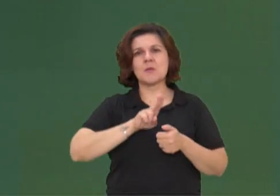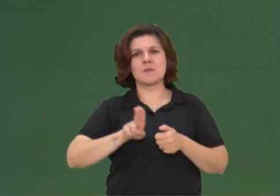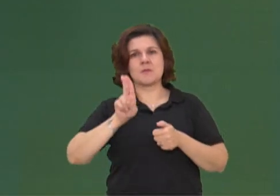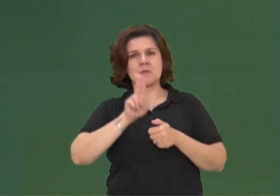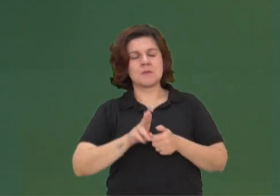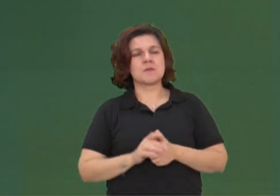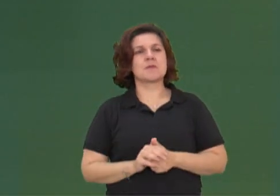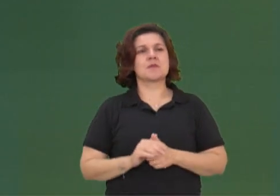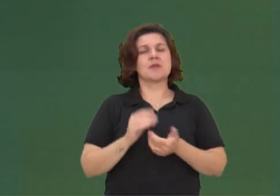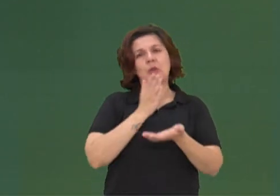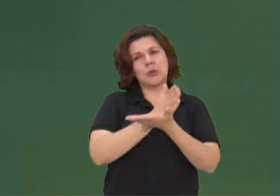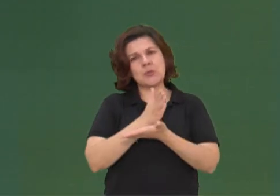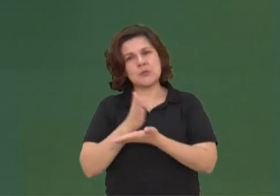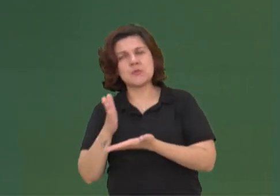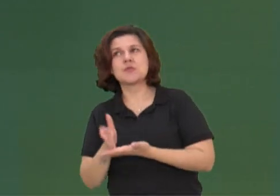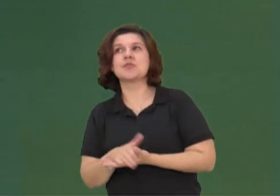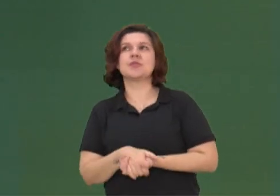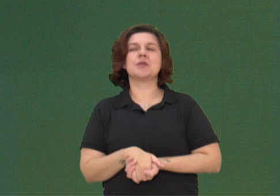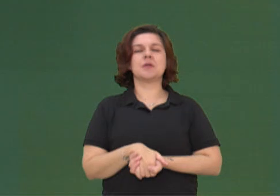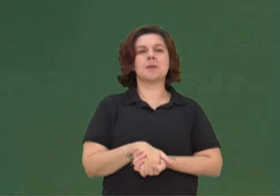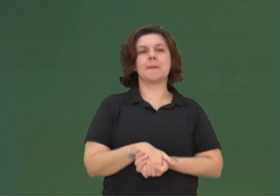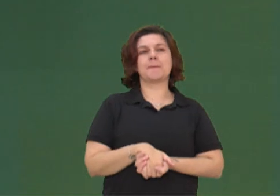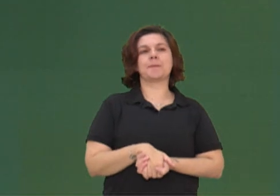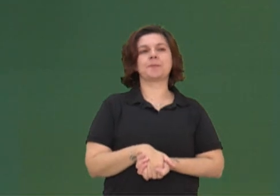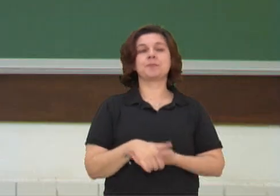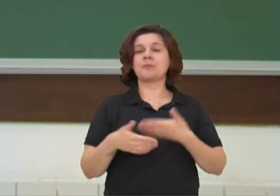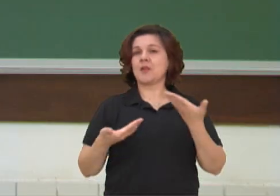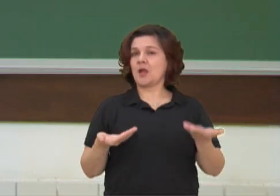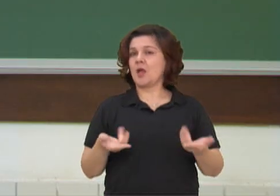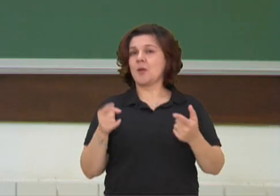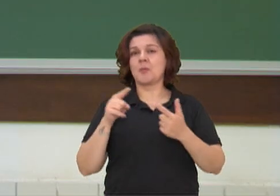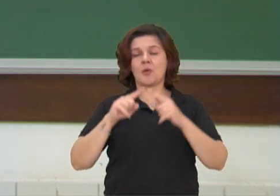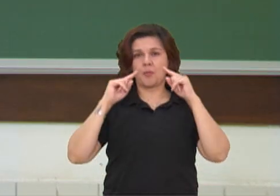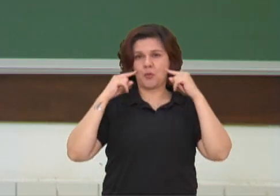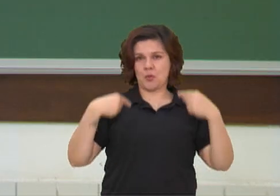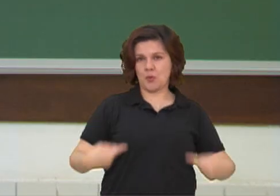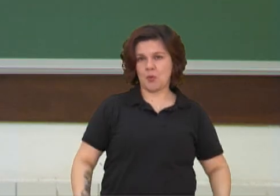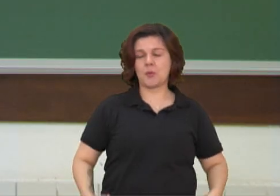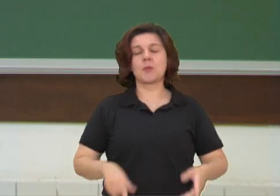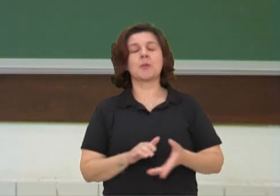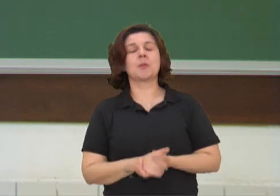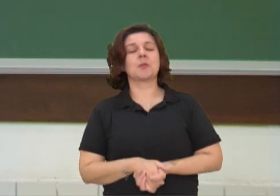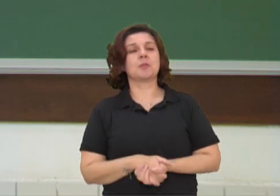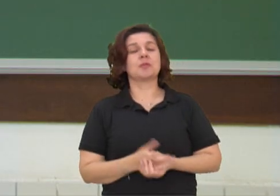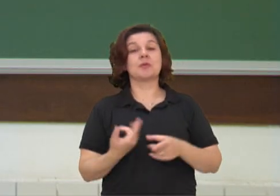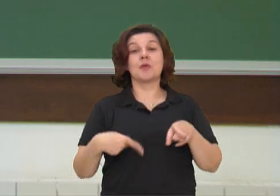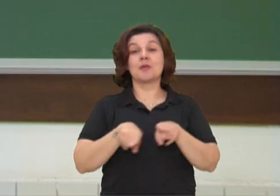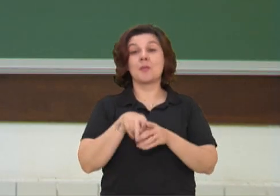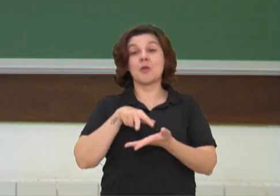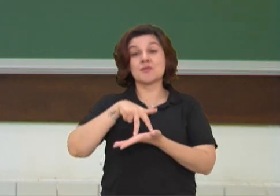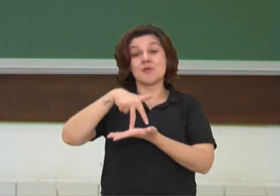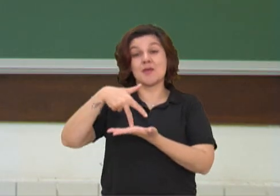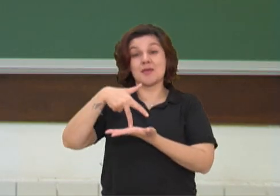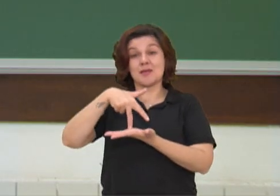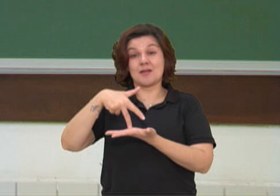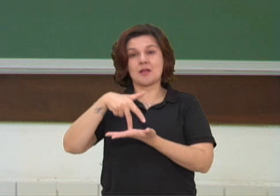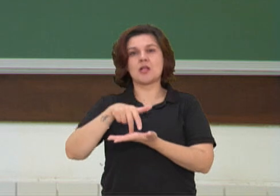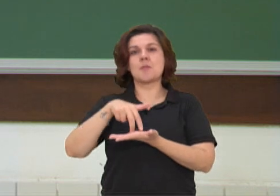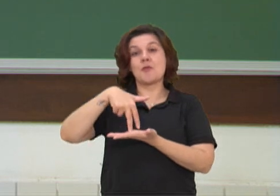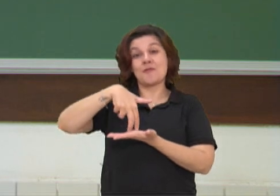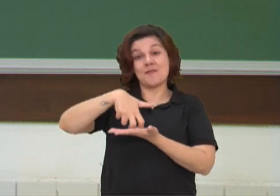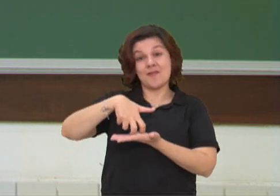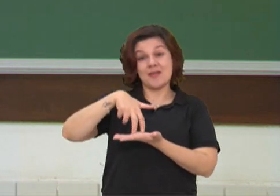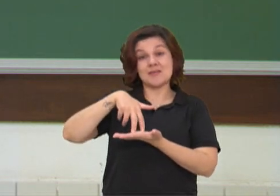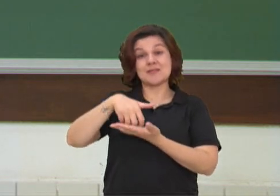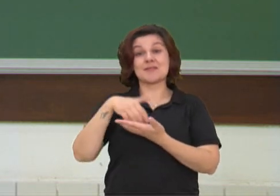atividades cotidianas, relacionados também ao nosso corpo em específico, ao nosso equilíbrio, à nossa flexibilidade, coisas